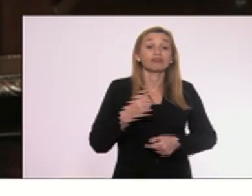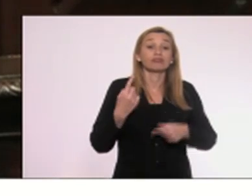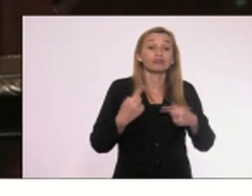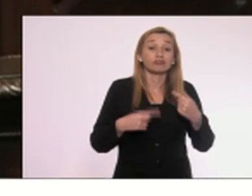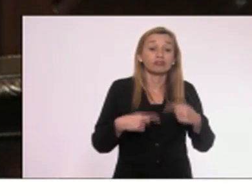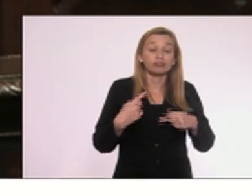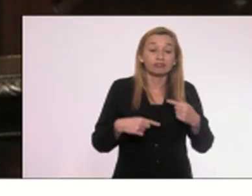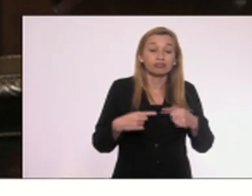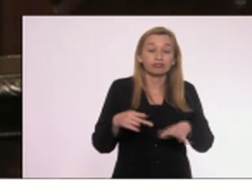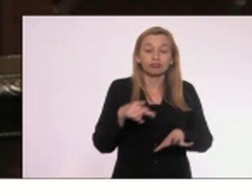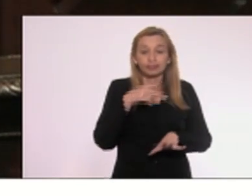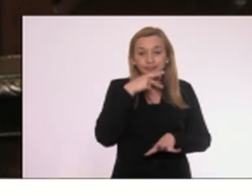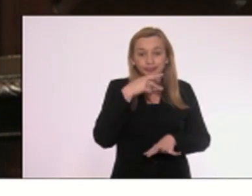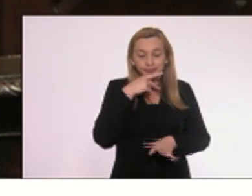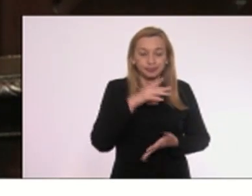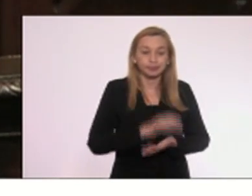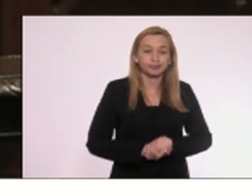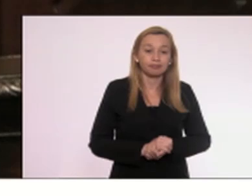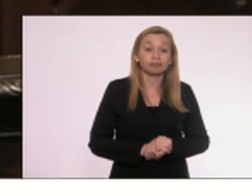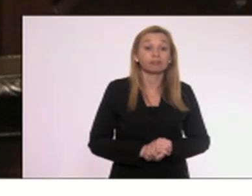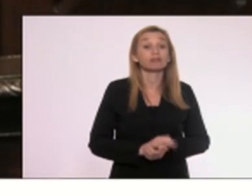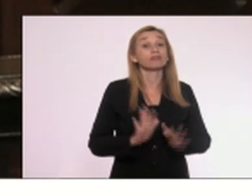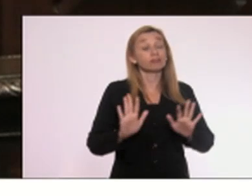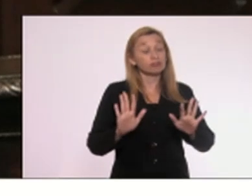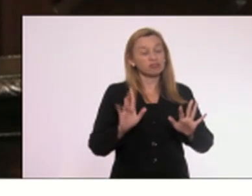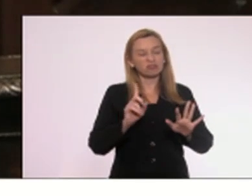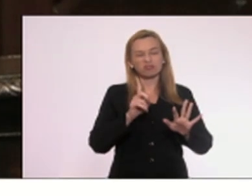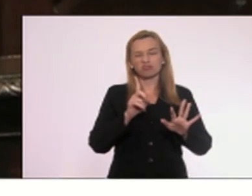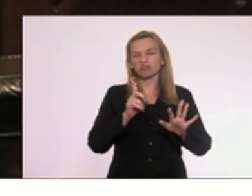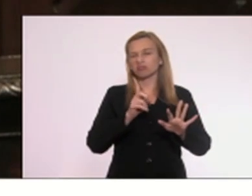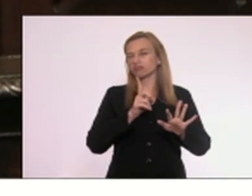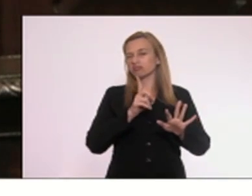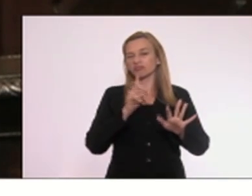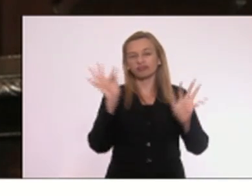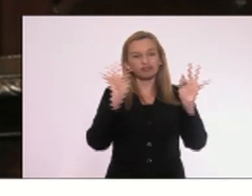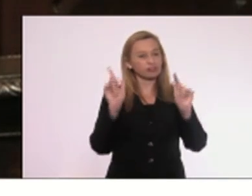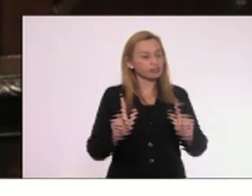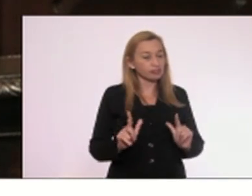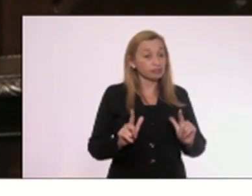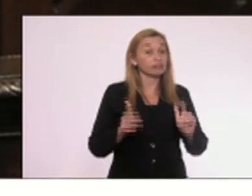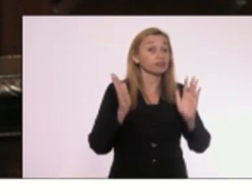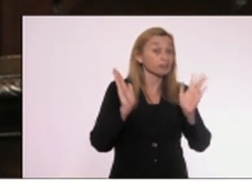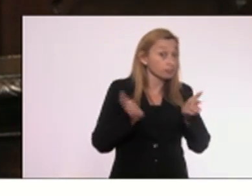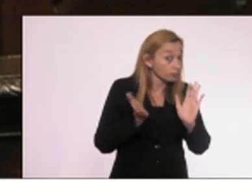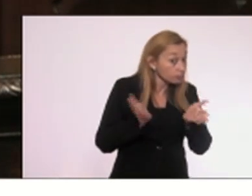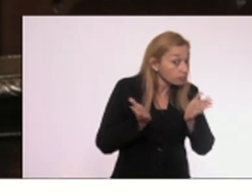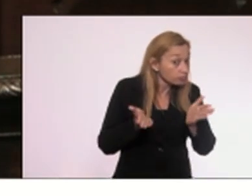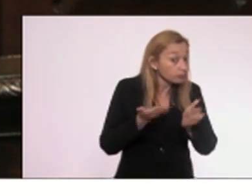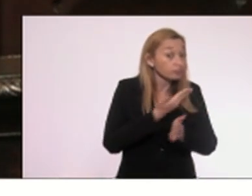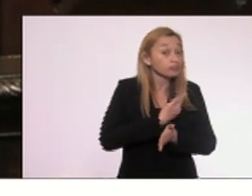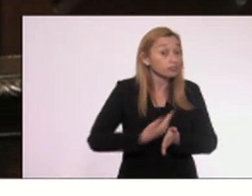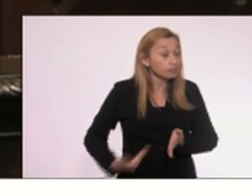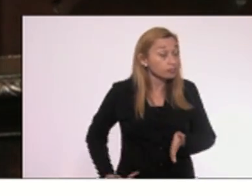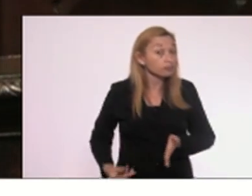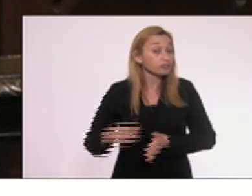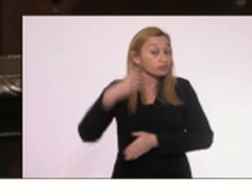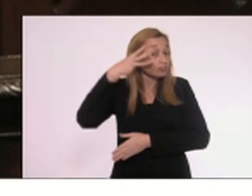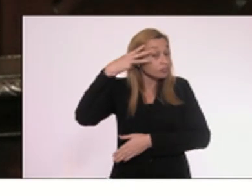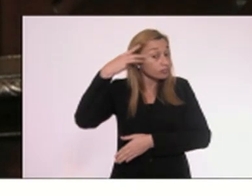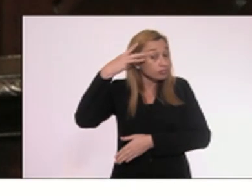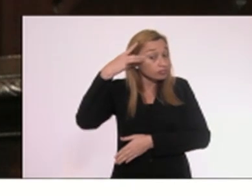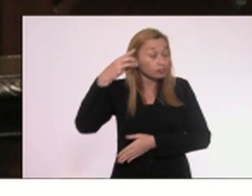no partido. Em não satisfeito, agora do governo Wilson,